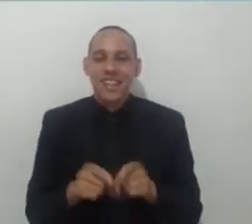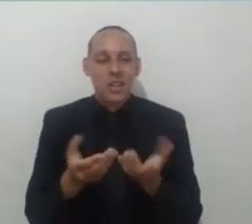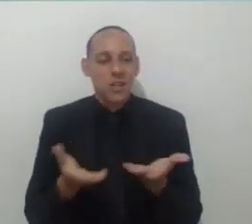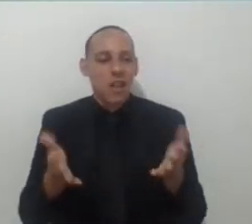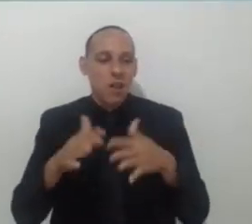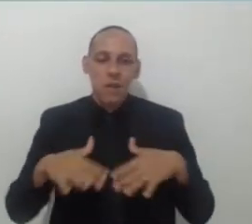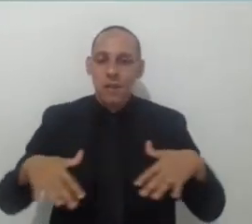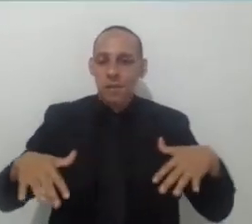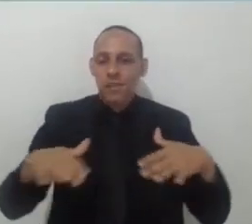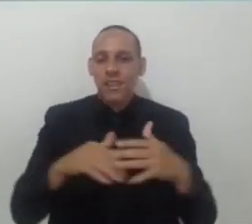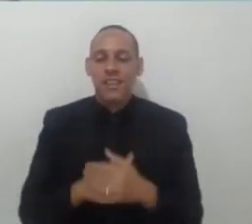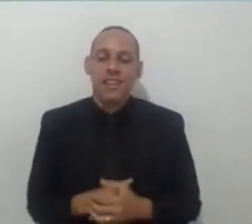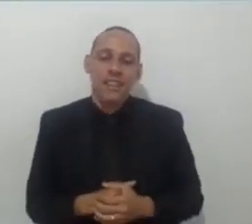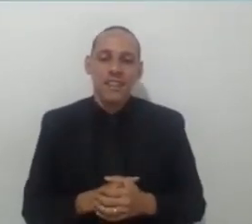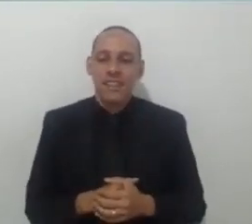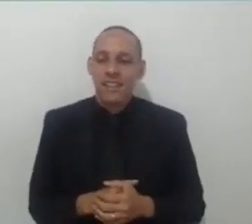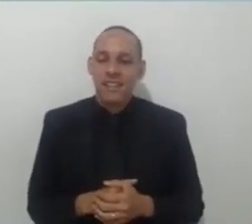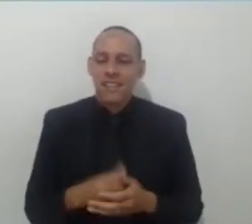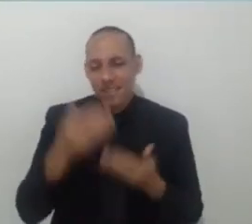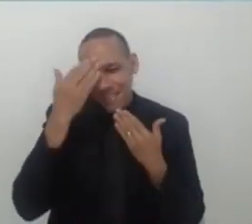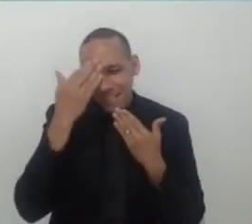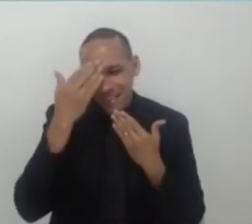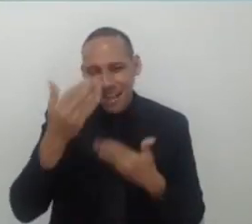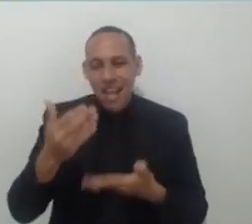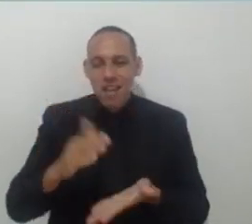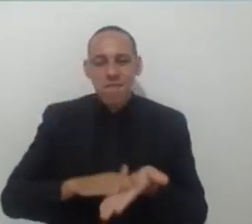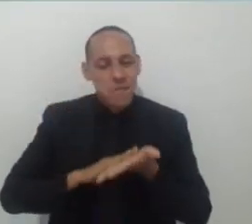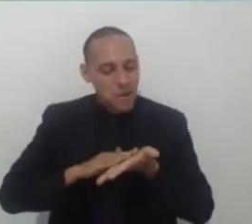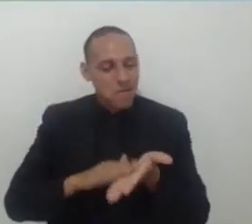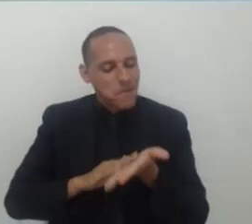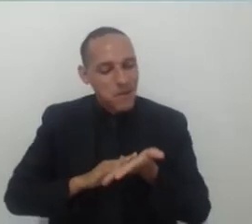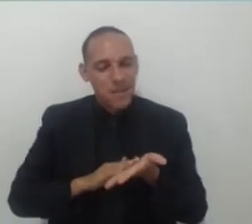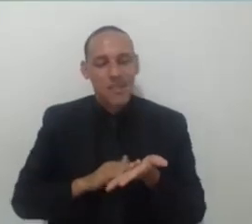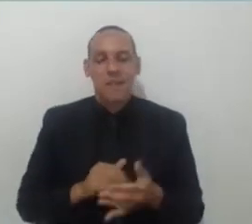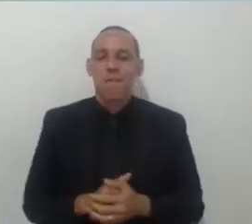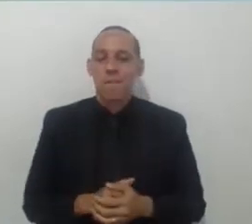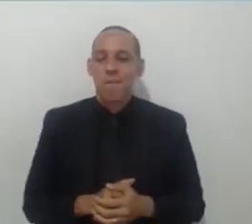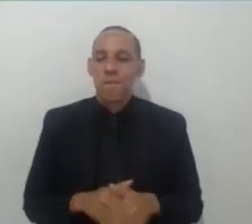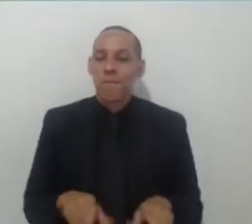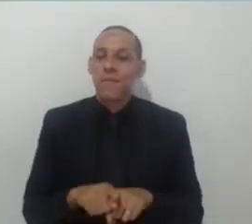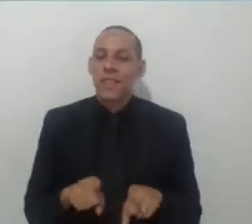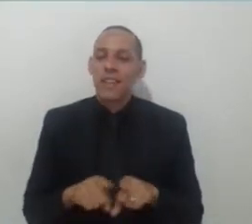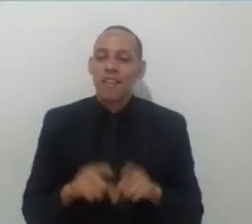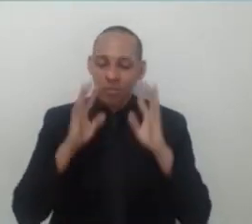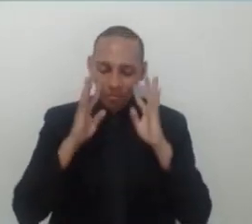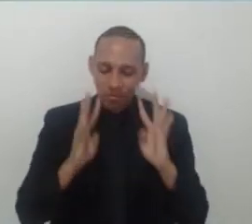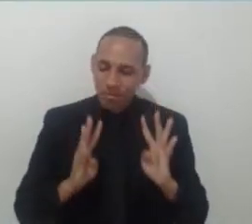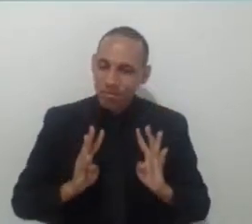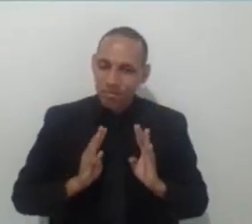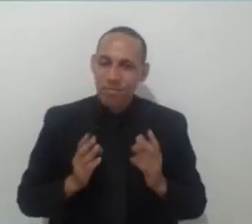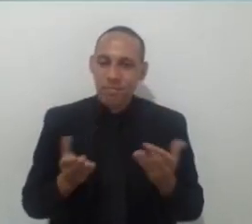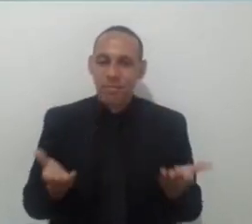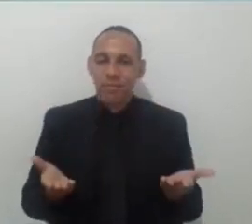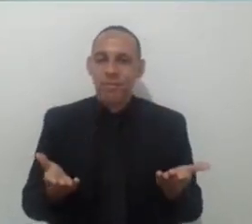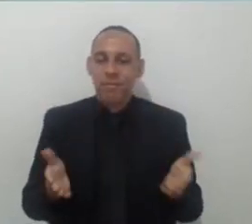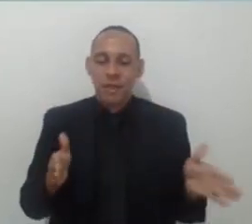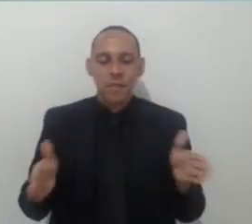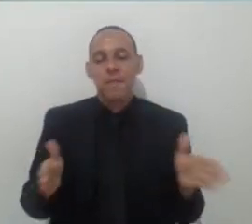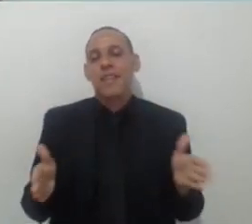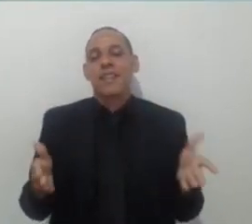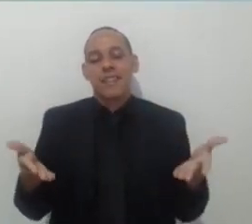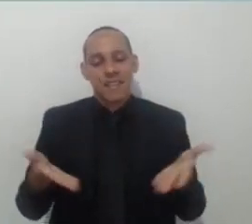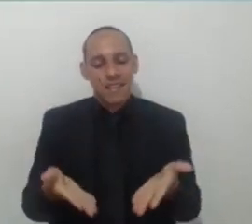e agradeço as palavras, as elogiosas palavras e a atenção dispensadas a mim durante esse período aqui